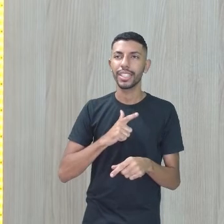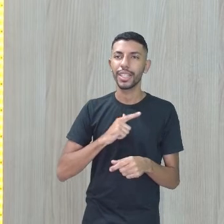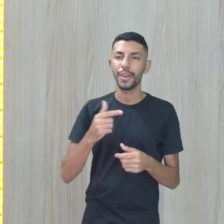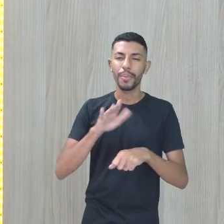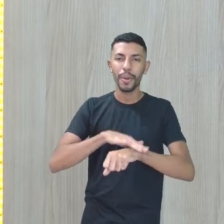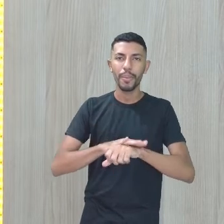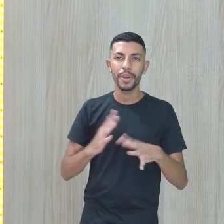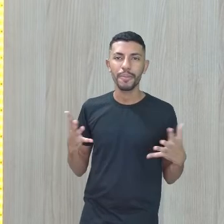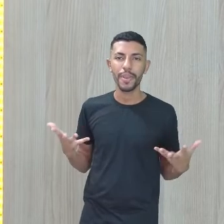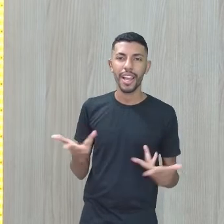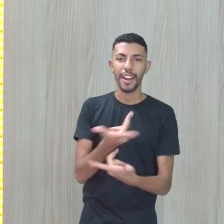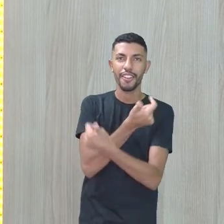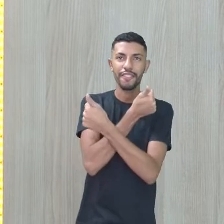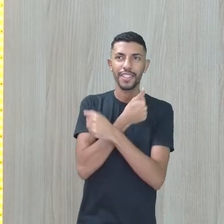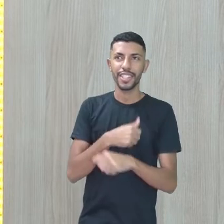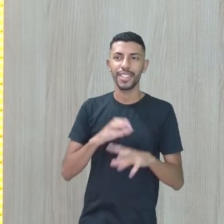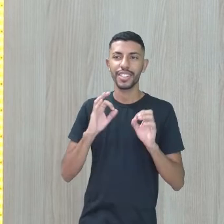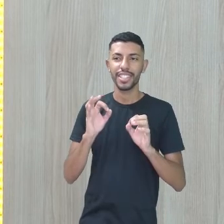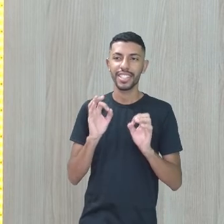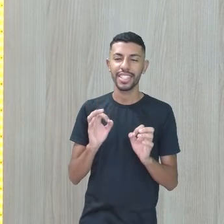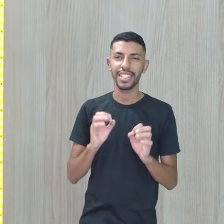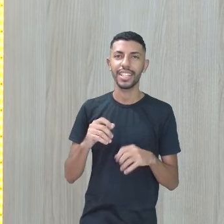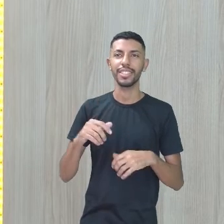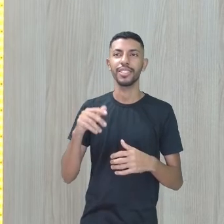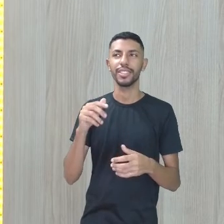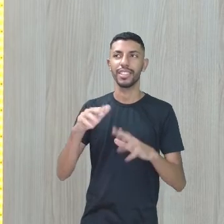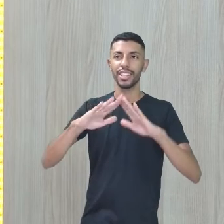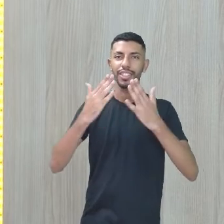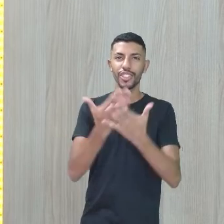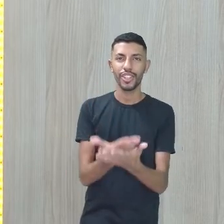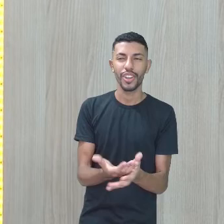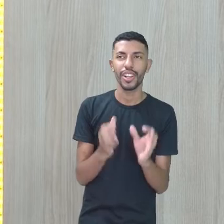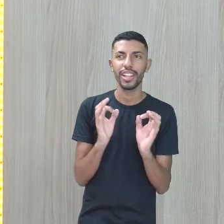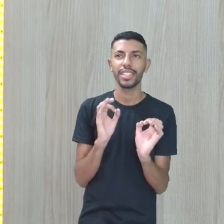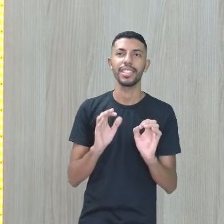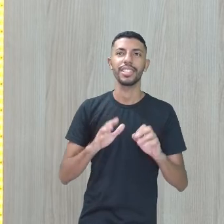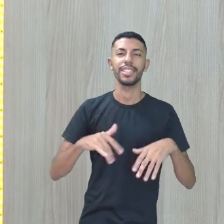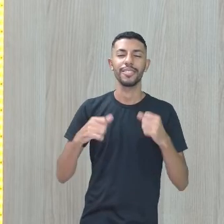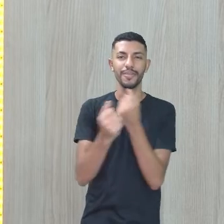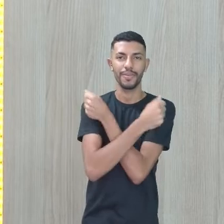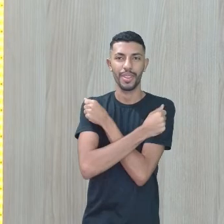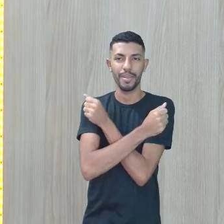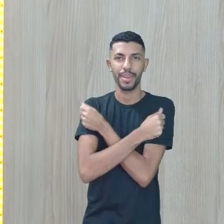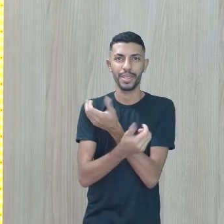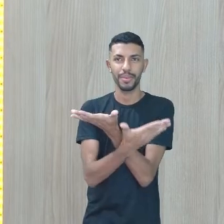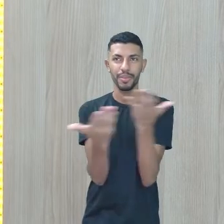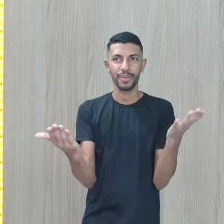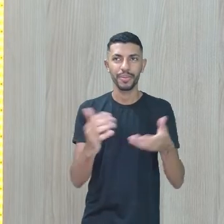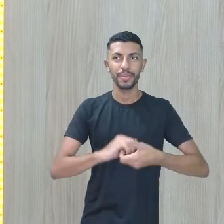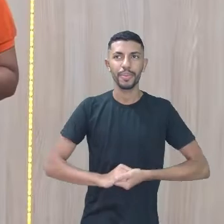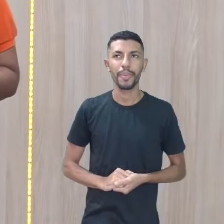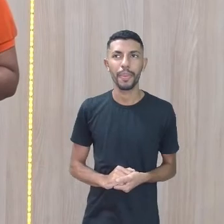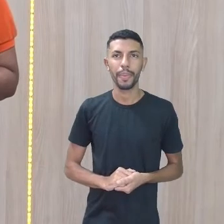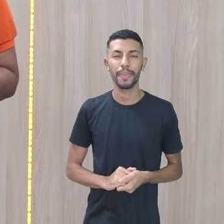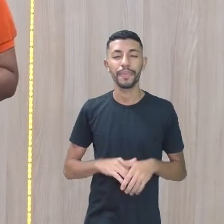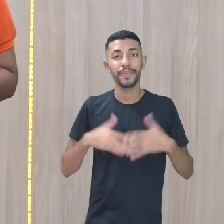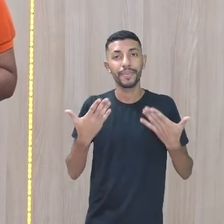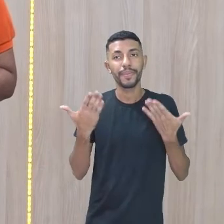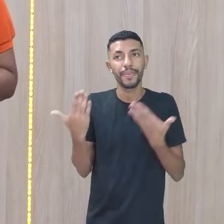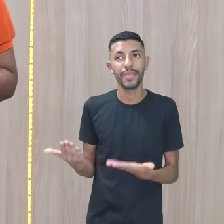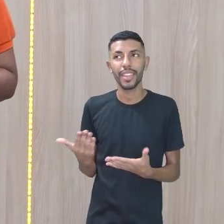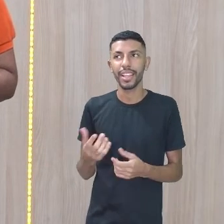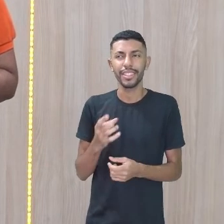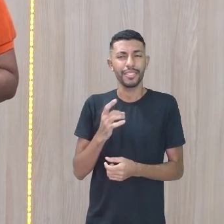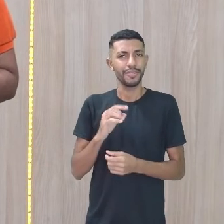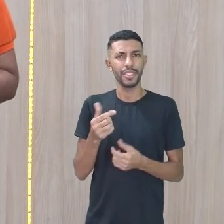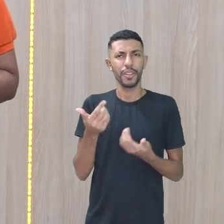momentos maravilhosos aí no chão da escola. Então, um abração para vocês. Pois é, minha gente, não